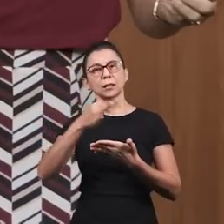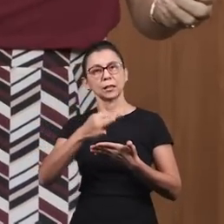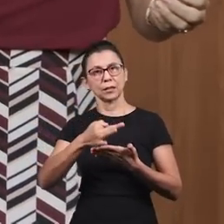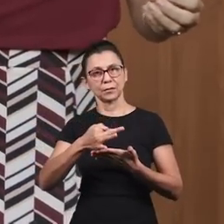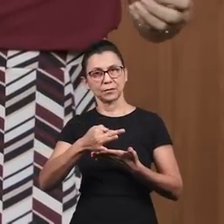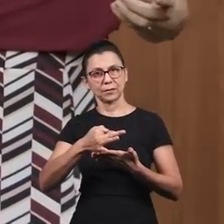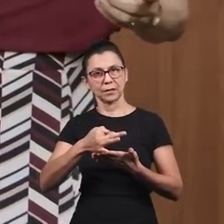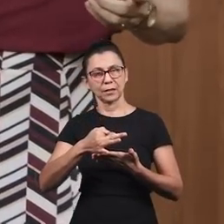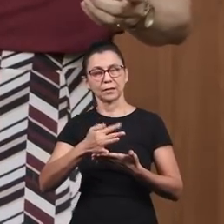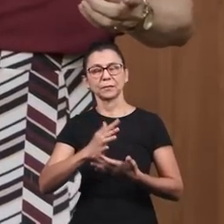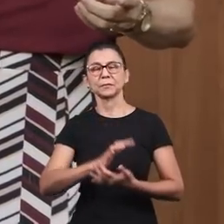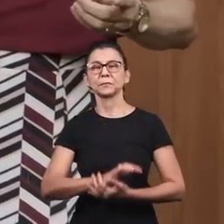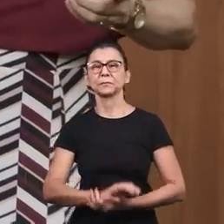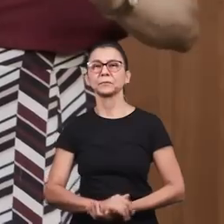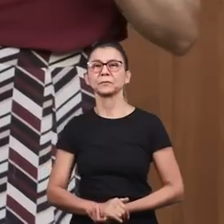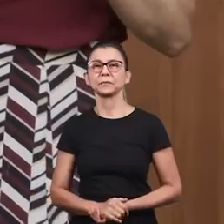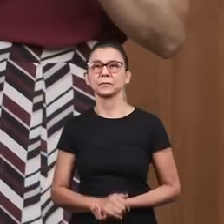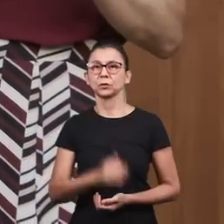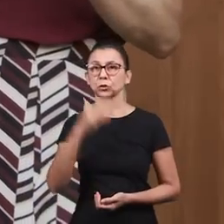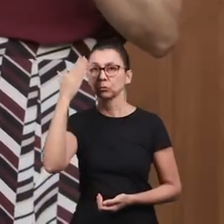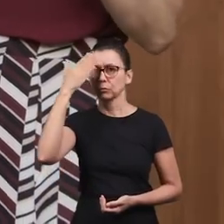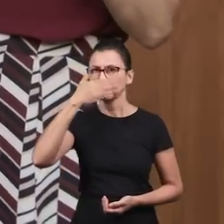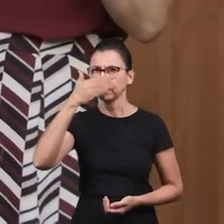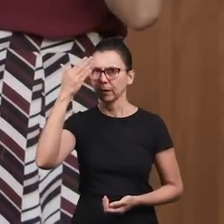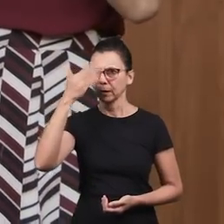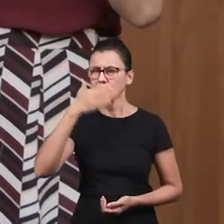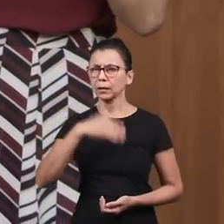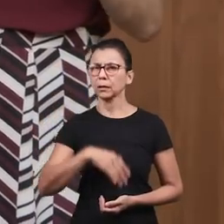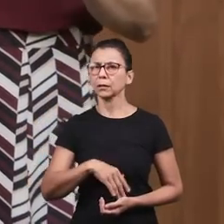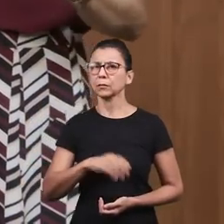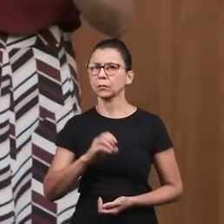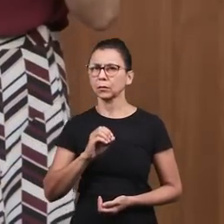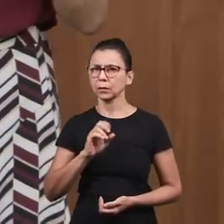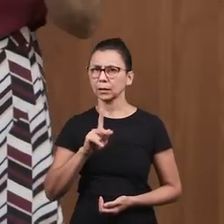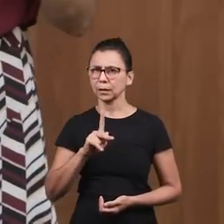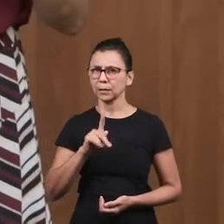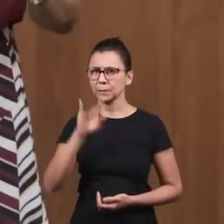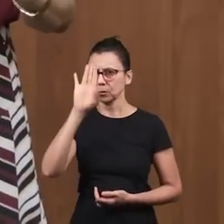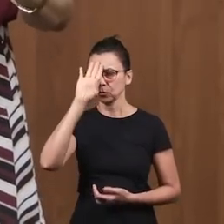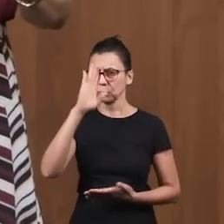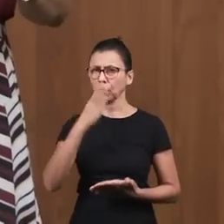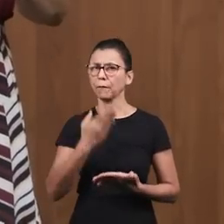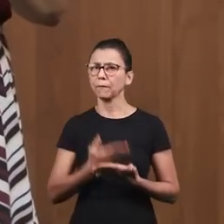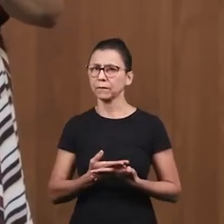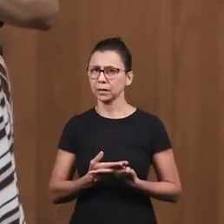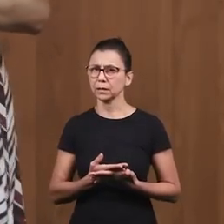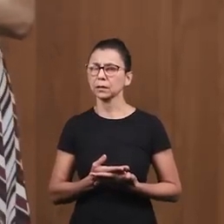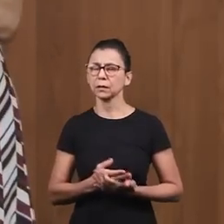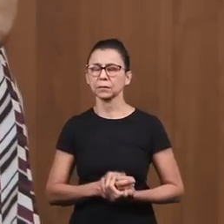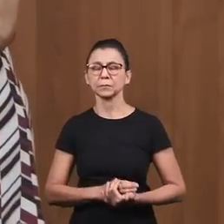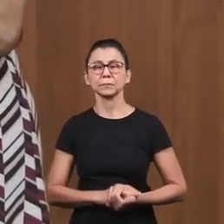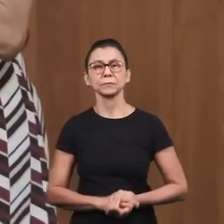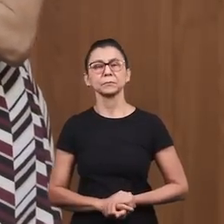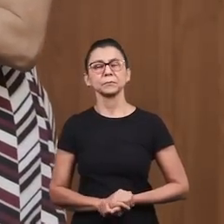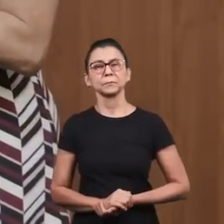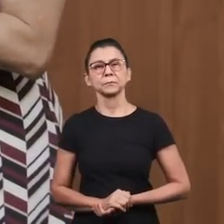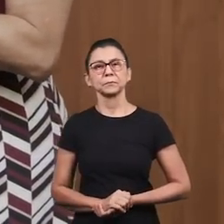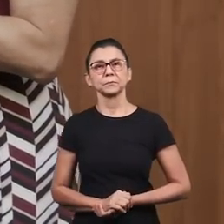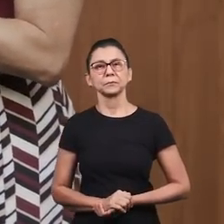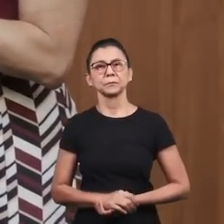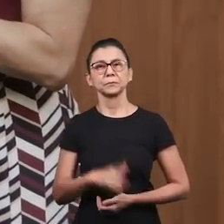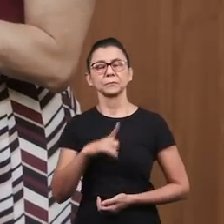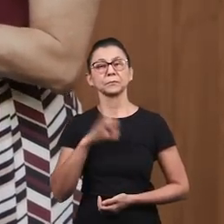aquilo que a gente não vê. Fé é aquilo que a gente não vê e espera. Pela